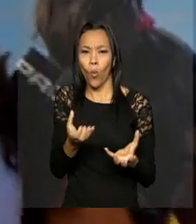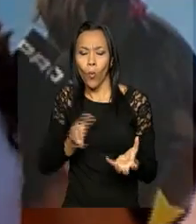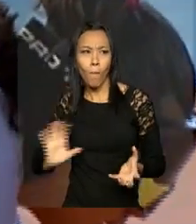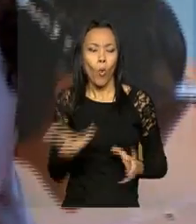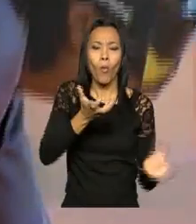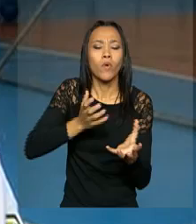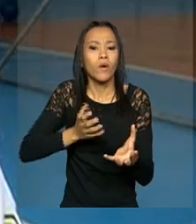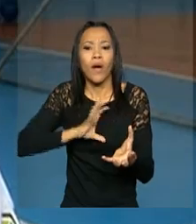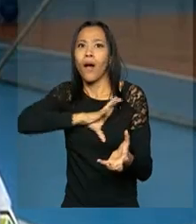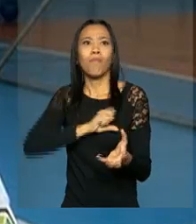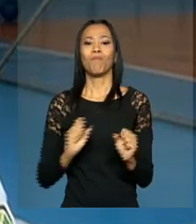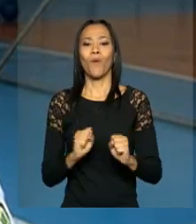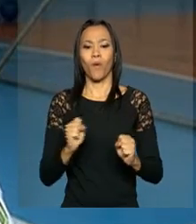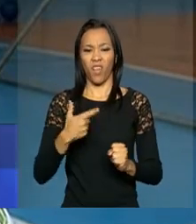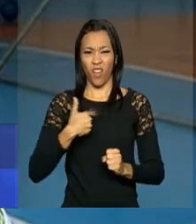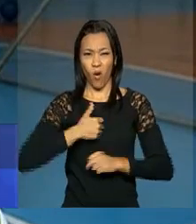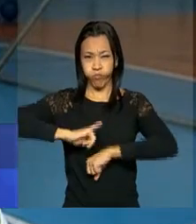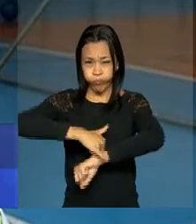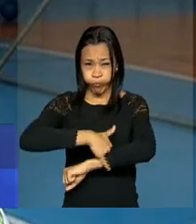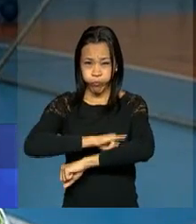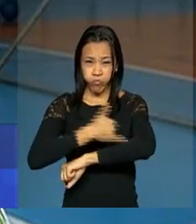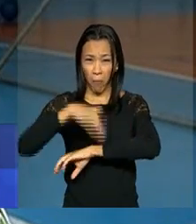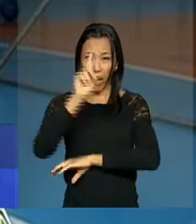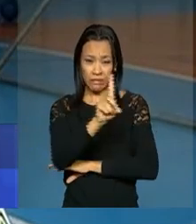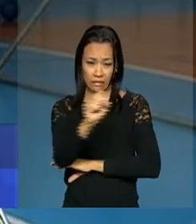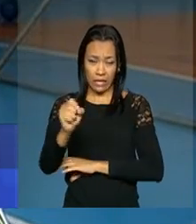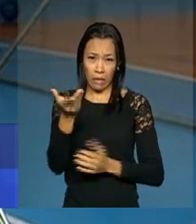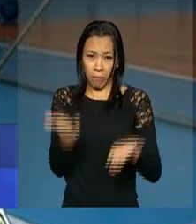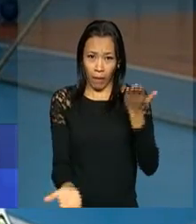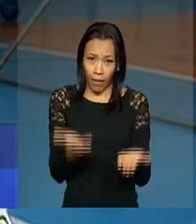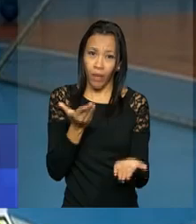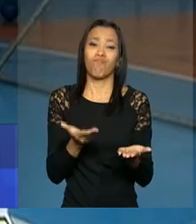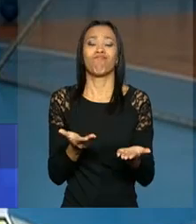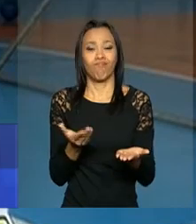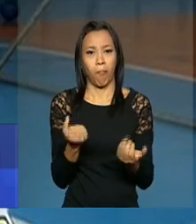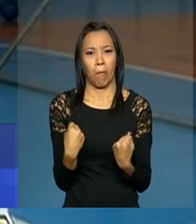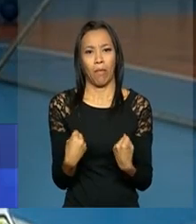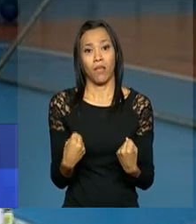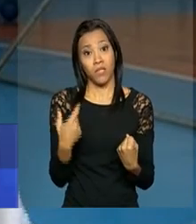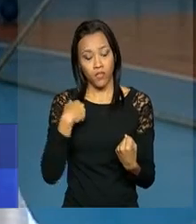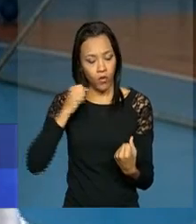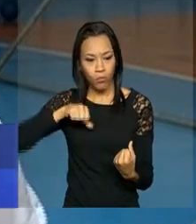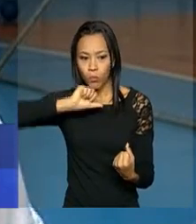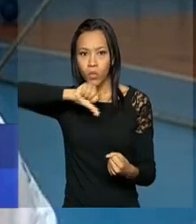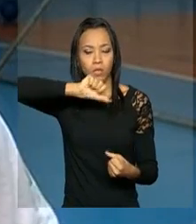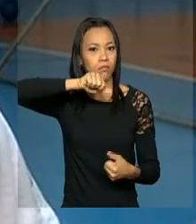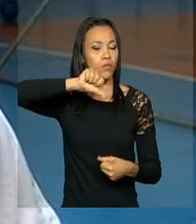apaixonou pelo esporte. Eu era uma menina obesa, mais de 100 quilos eu pesava. E tudo isso foi mudando a minha